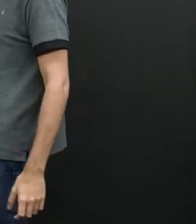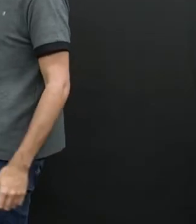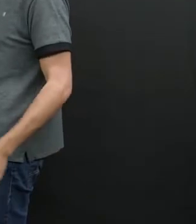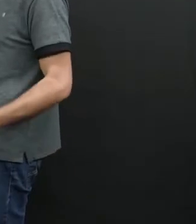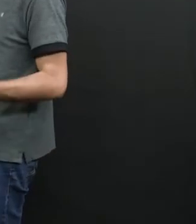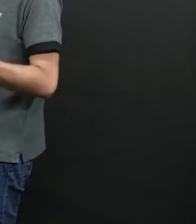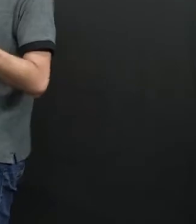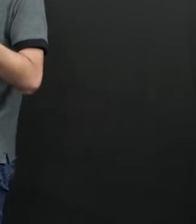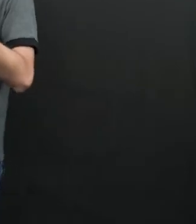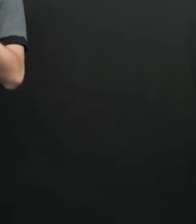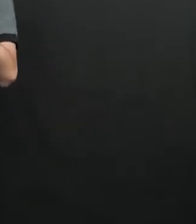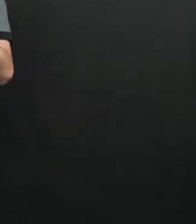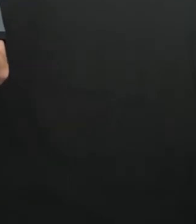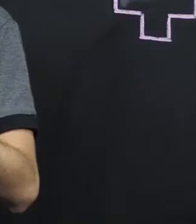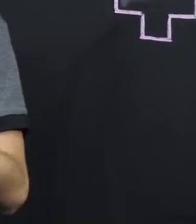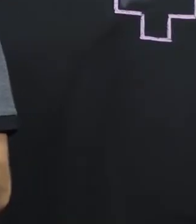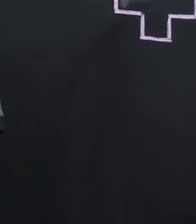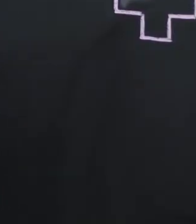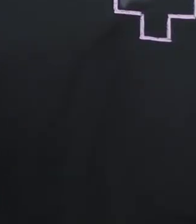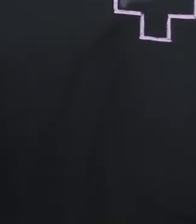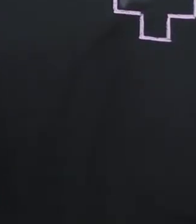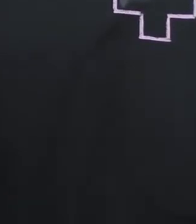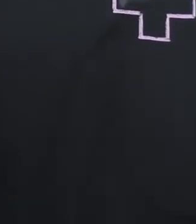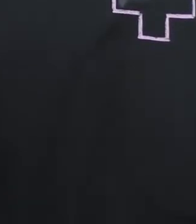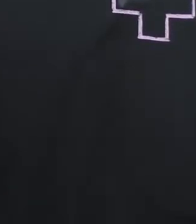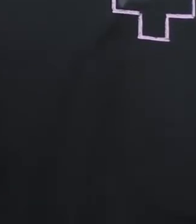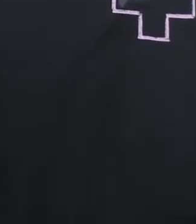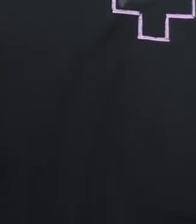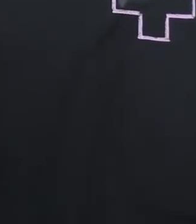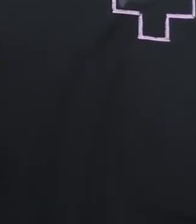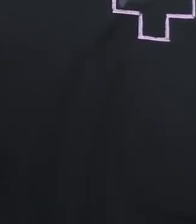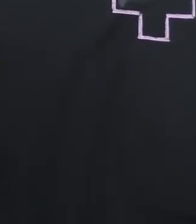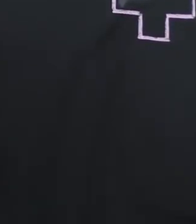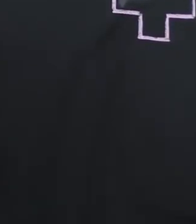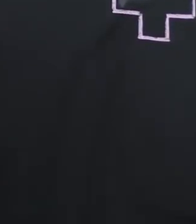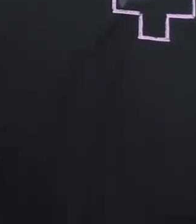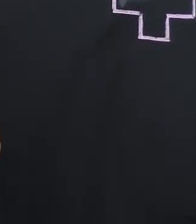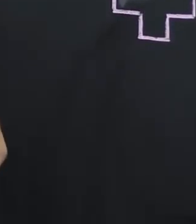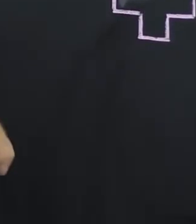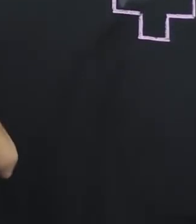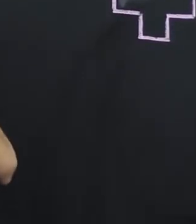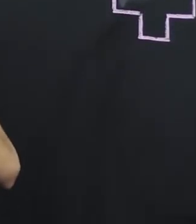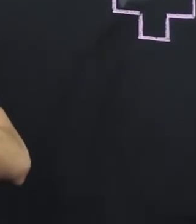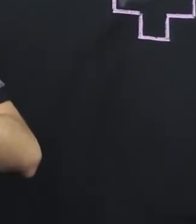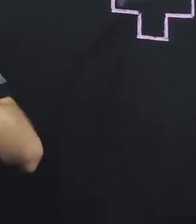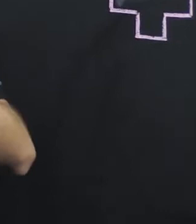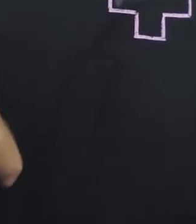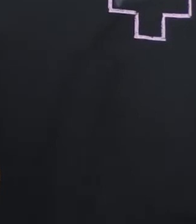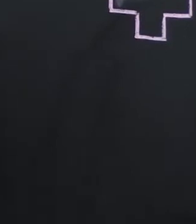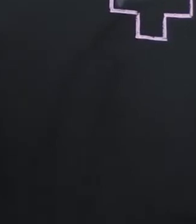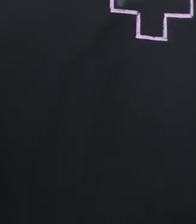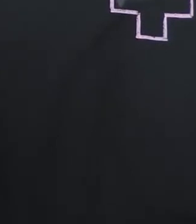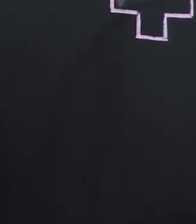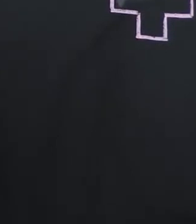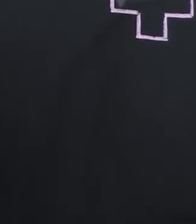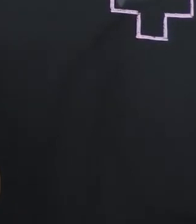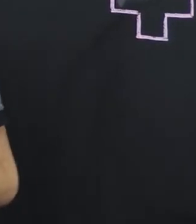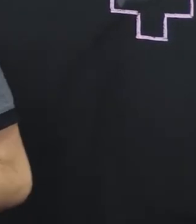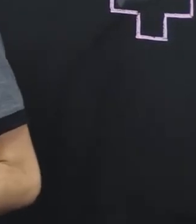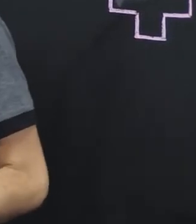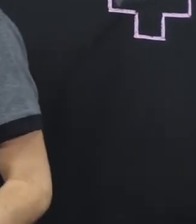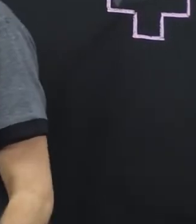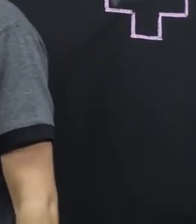prefeita. Mas veja, tudo conseguido na justiça com muita dificuldade. No Brasil, as mulheres só foram